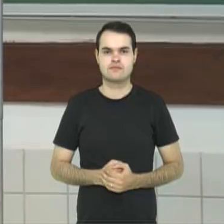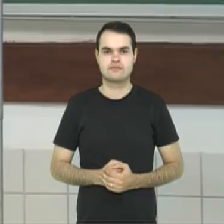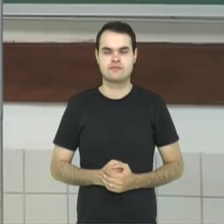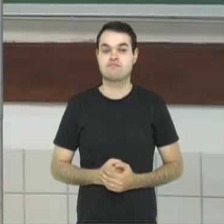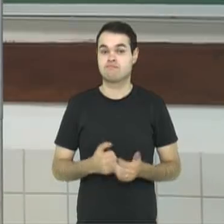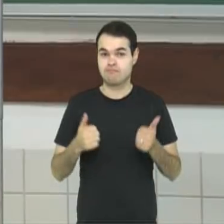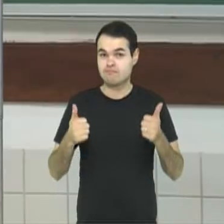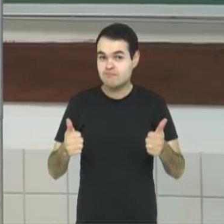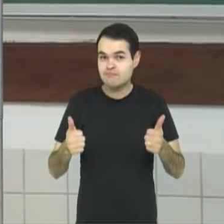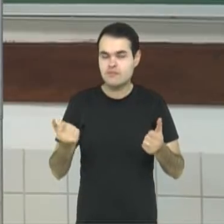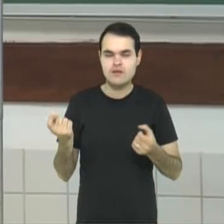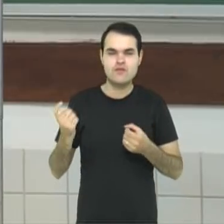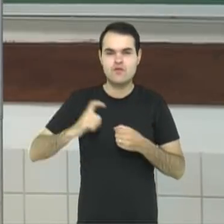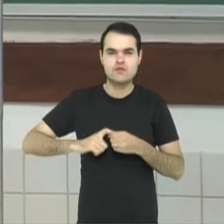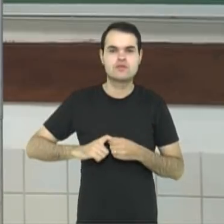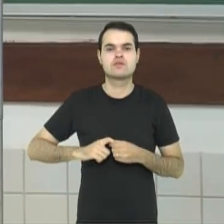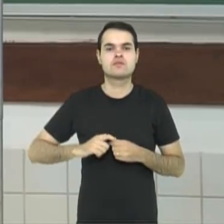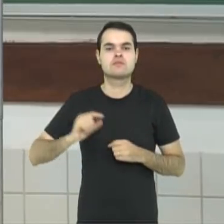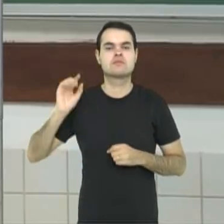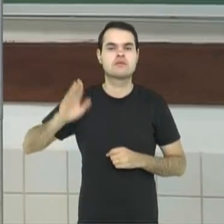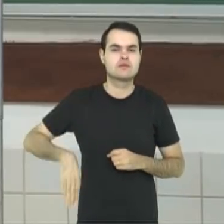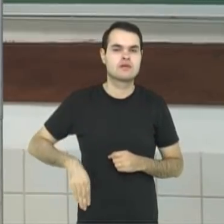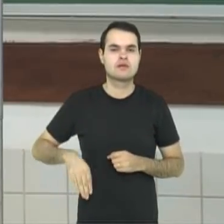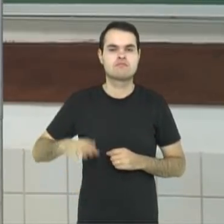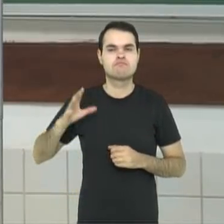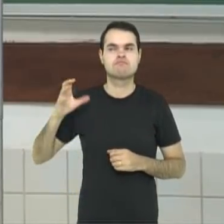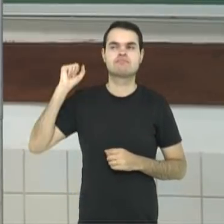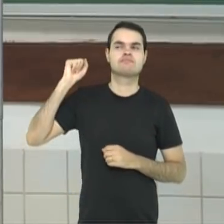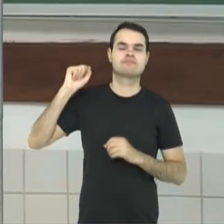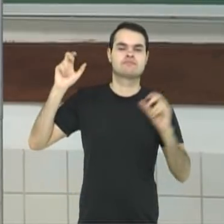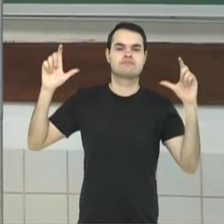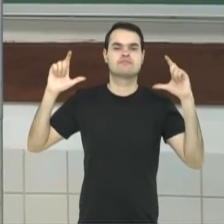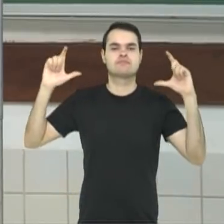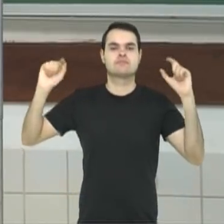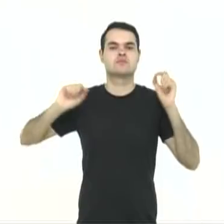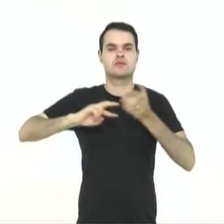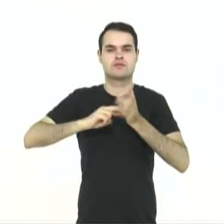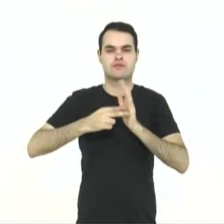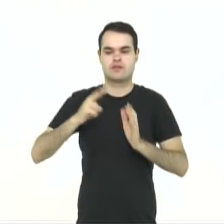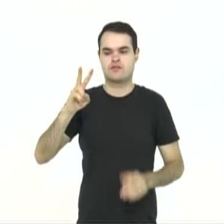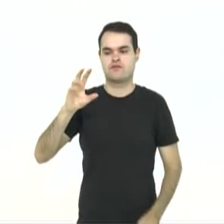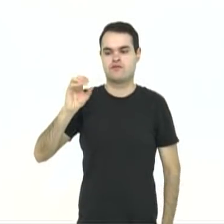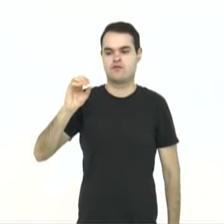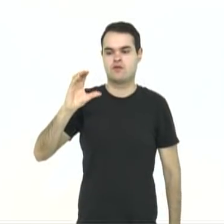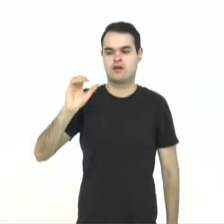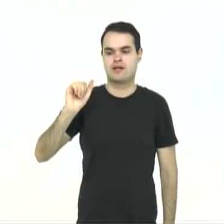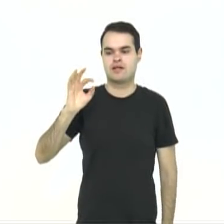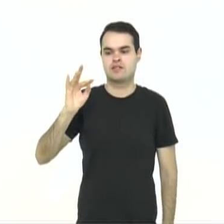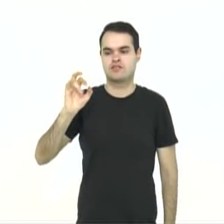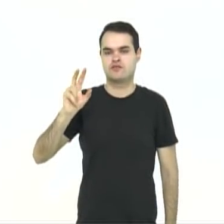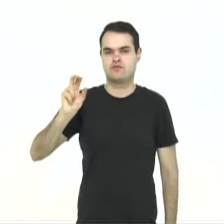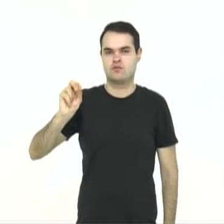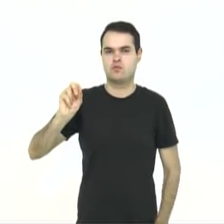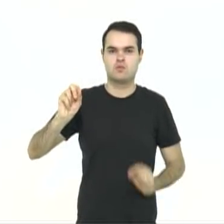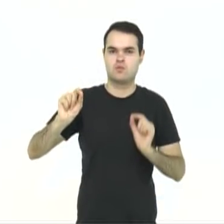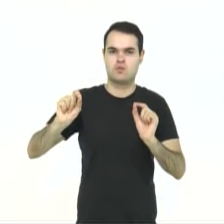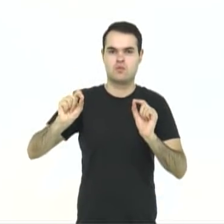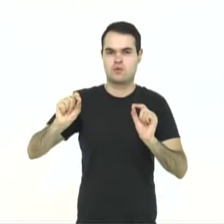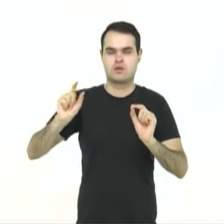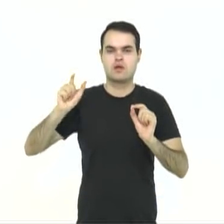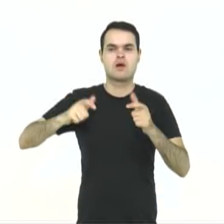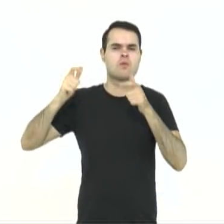E aí, galera, retornando então, quem conseguiu captar, né, que o vocativo se encontra, né,